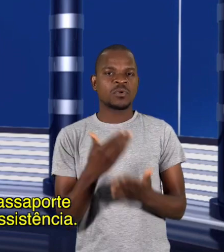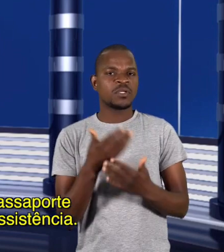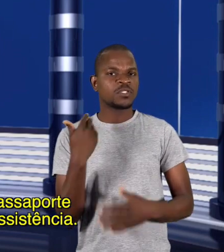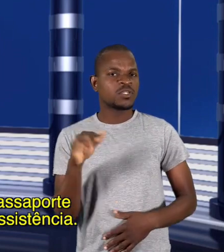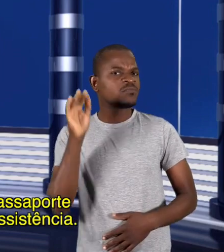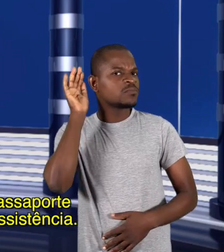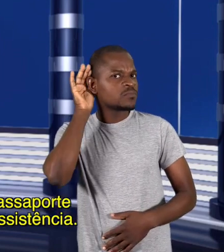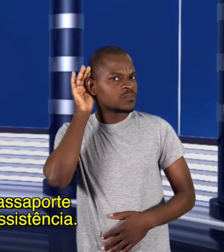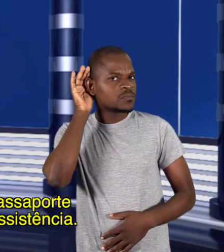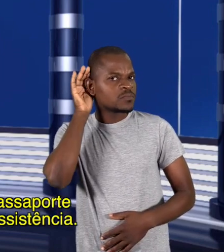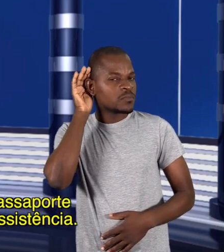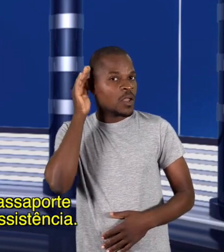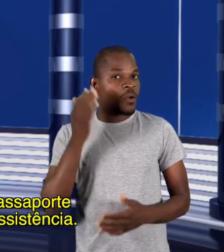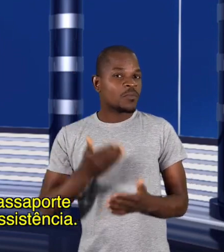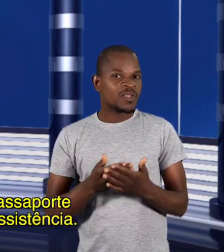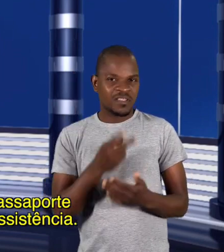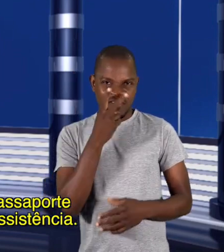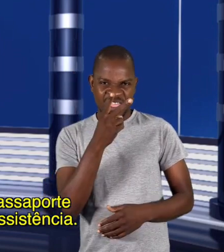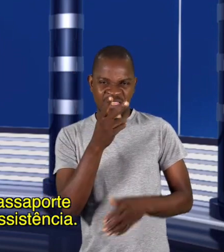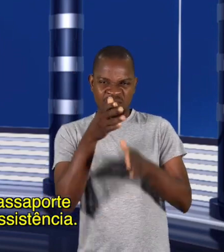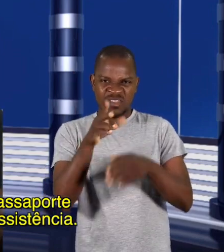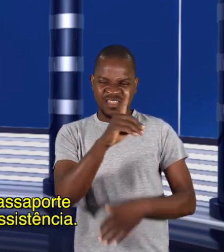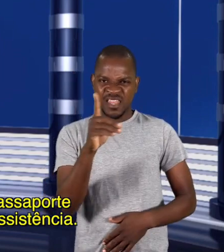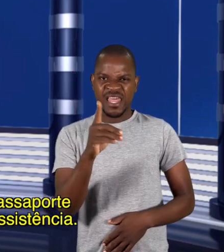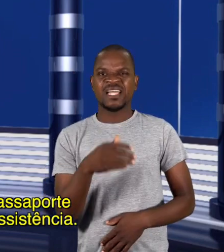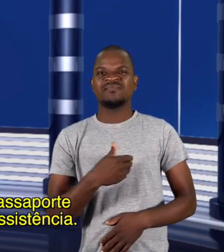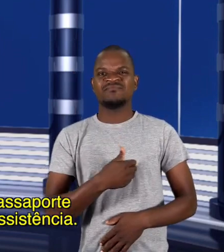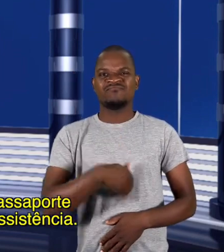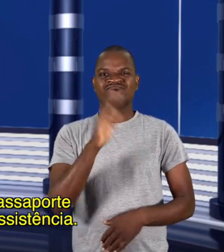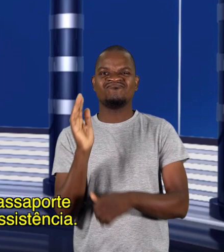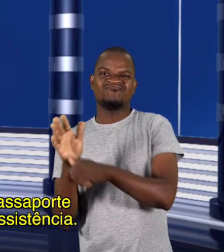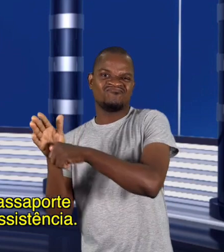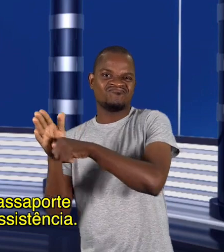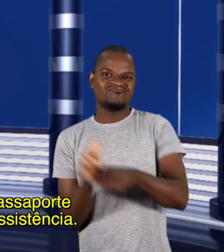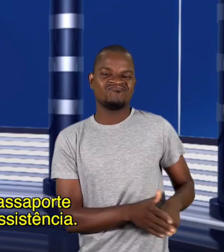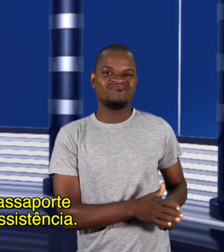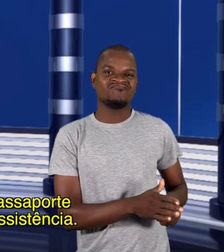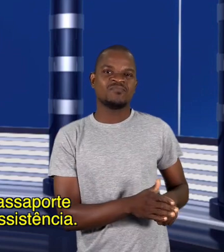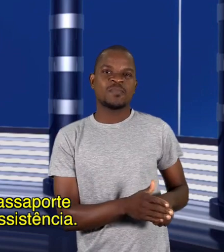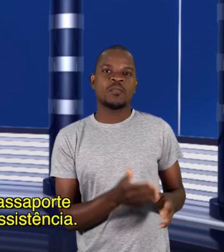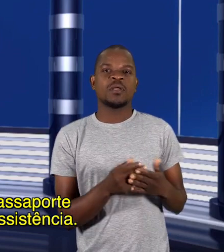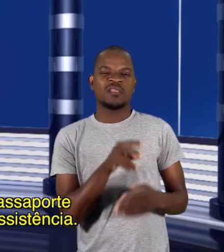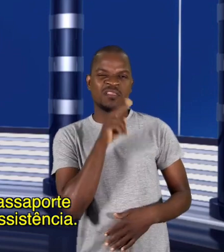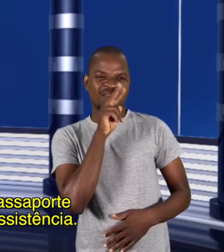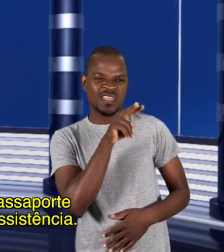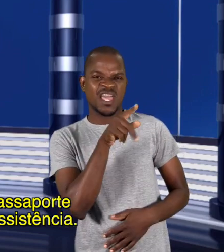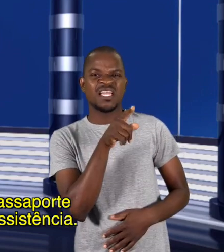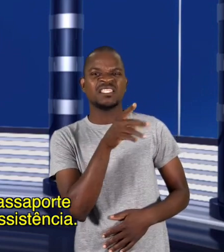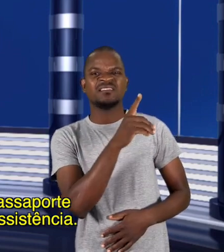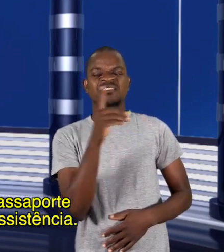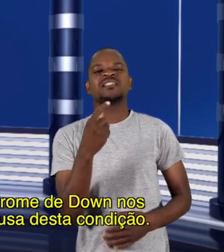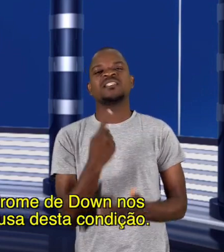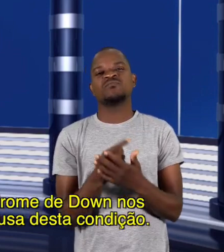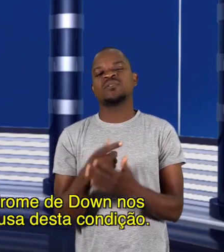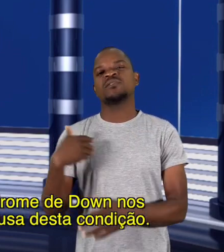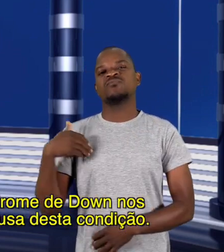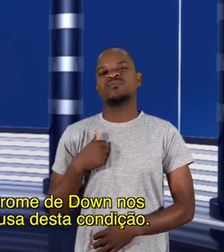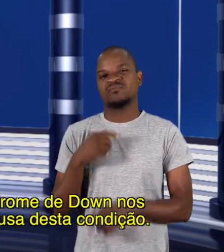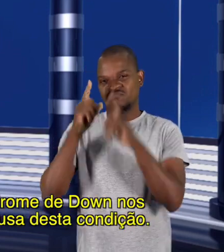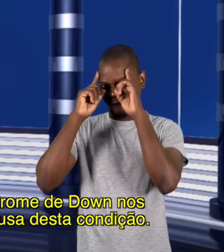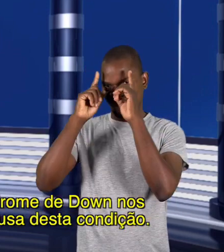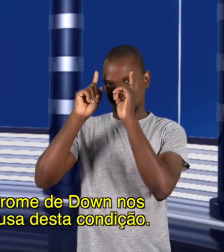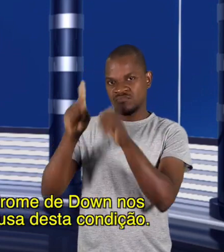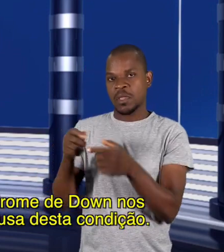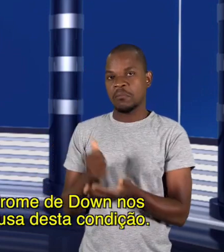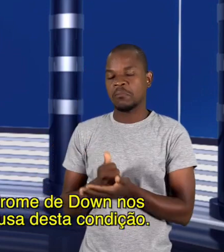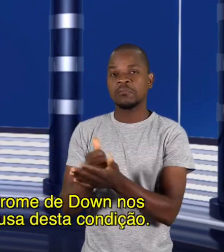estão a achar que a deficiência já é um passaporte para a morte. Não estão a dar aquele atendimento que deveria ser necessário. Já reportou